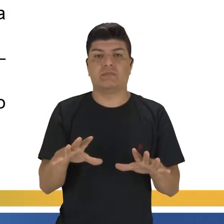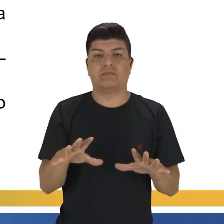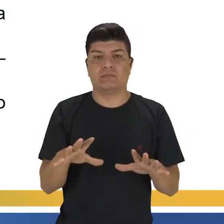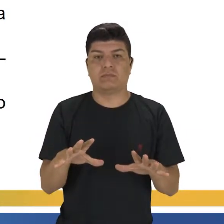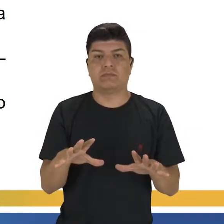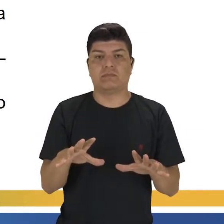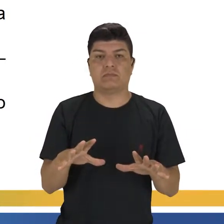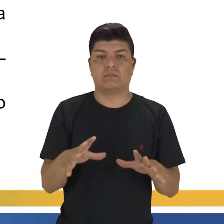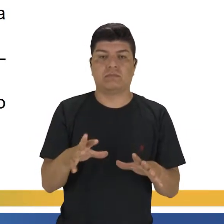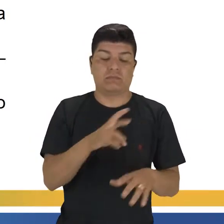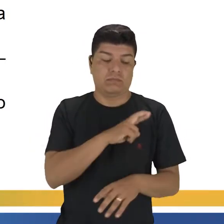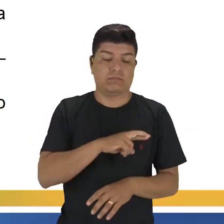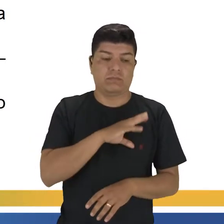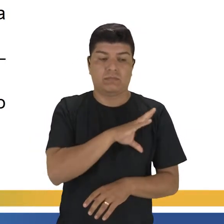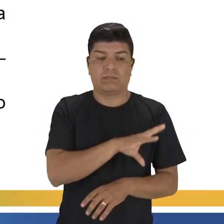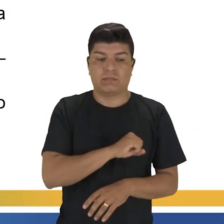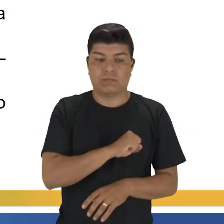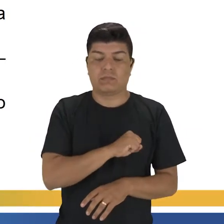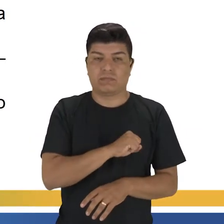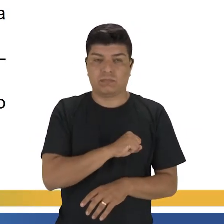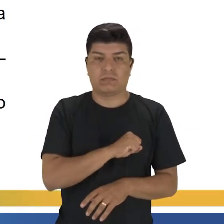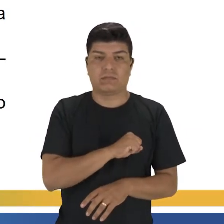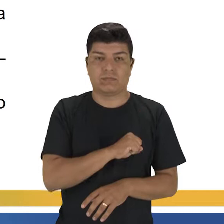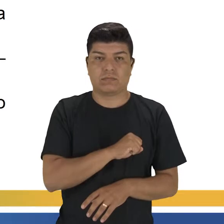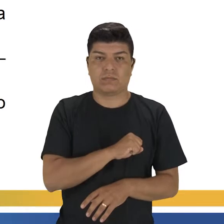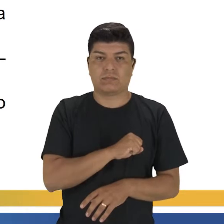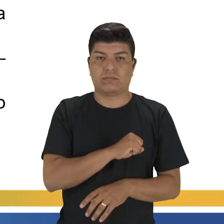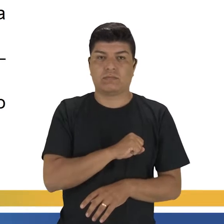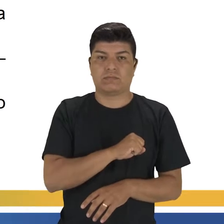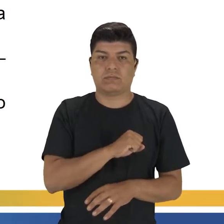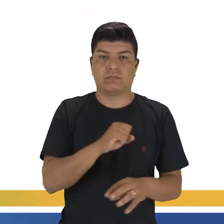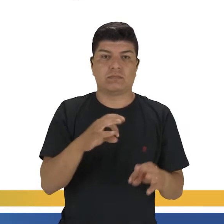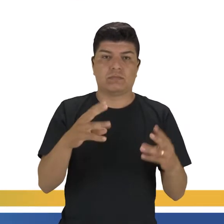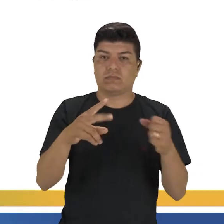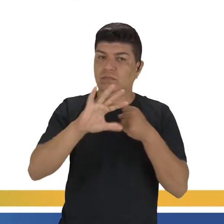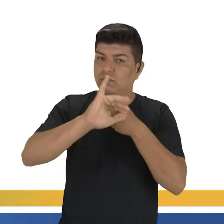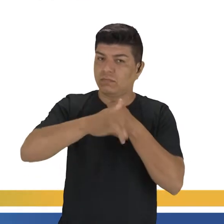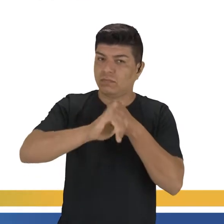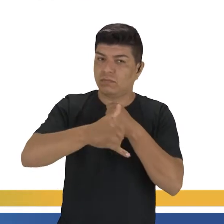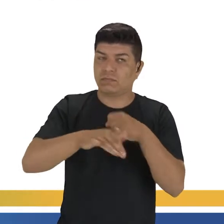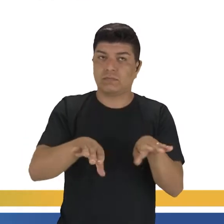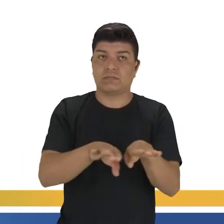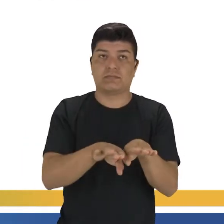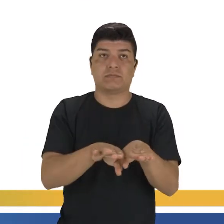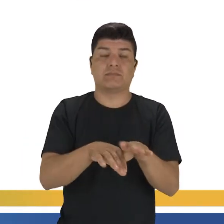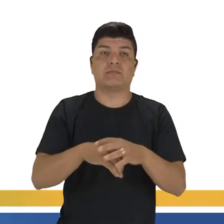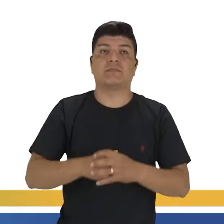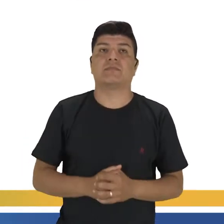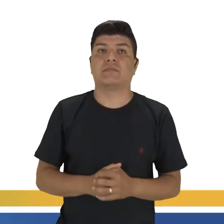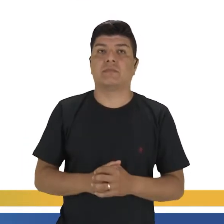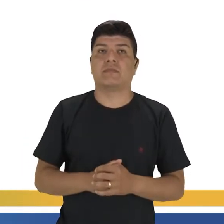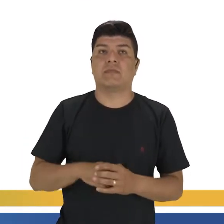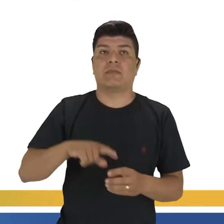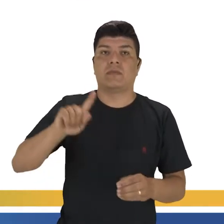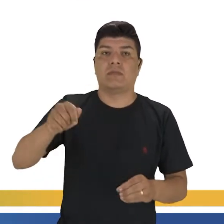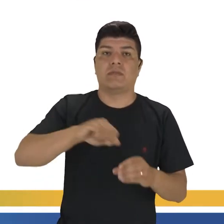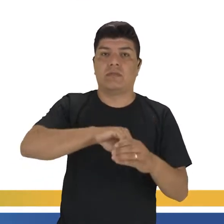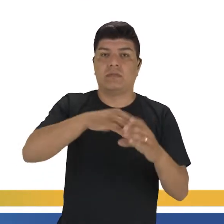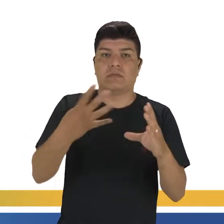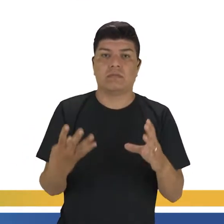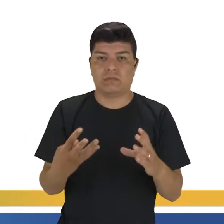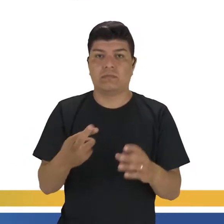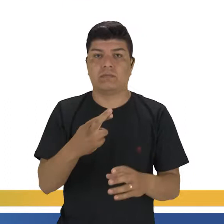o advento do romantismo, sobretudo nessa parte que é a prosa. Depois, as características da